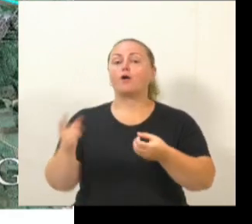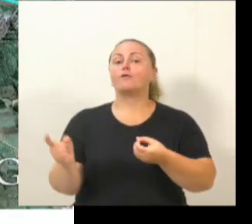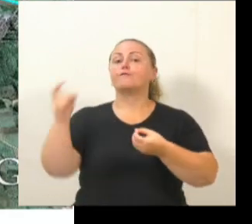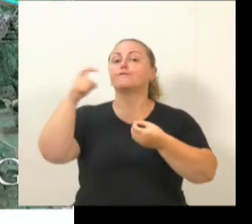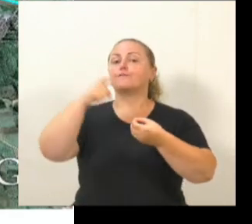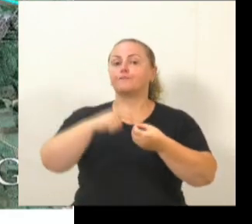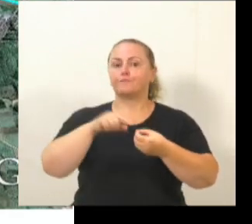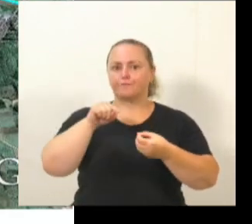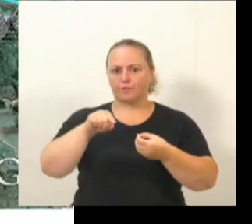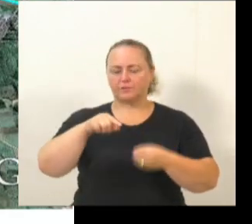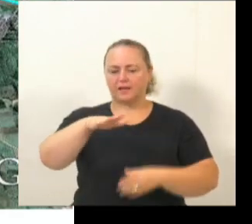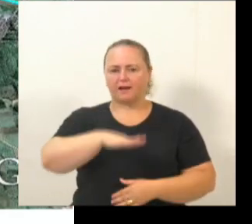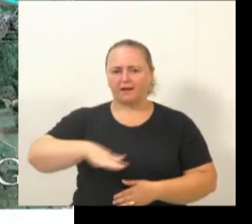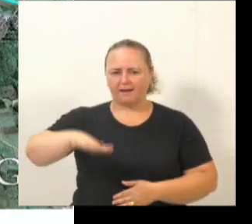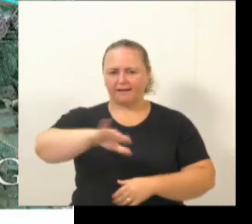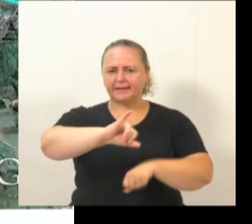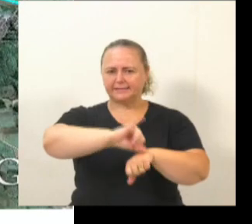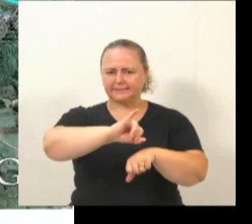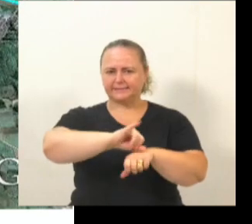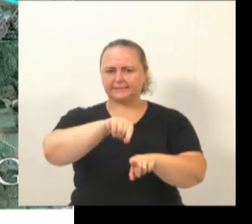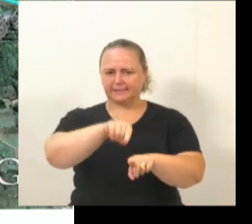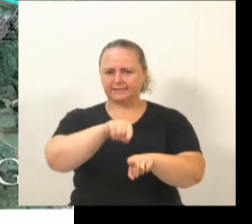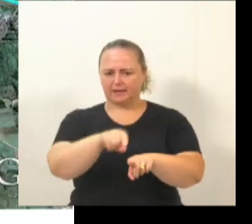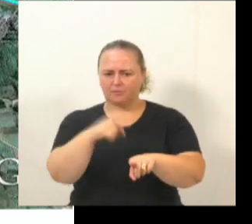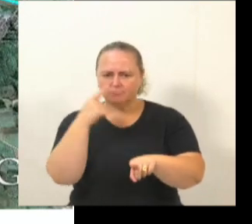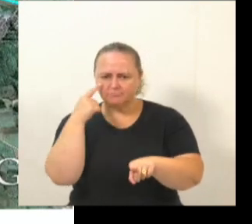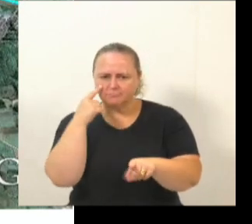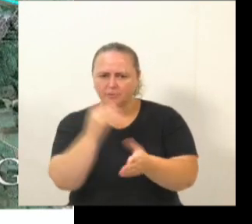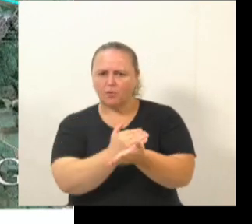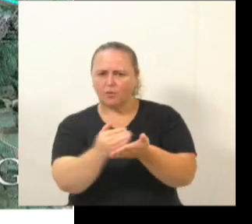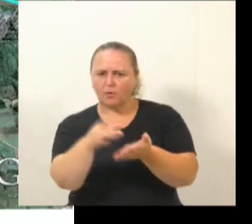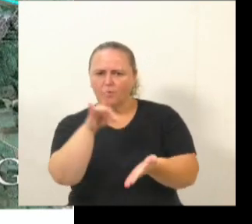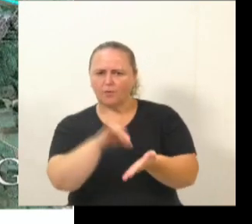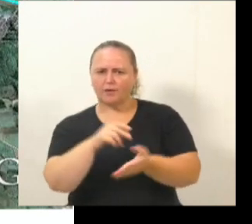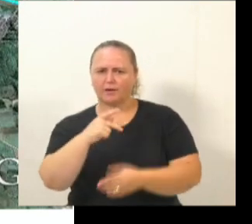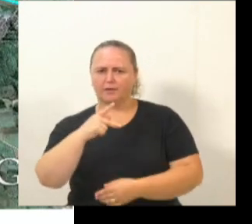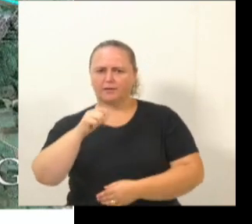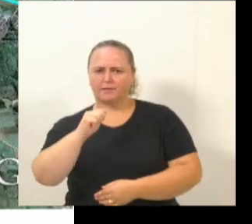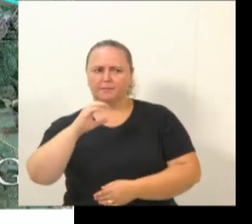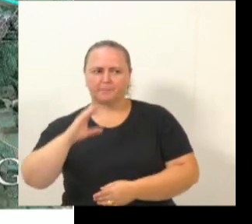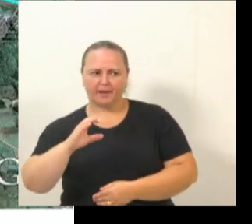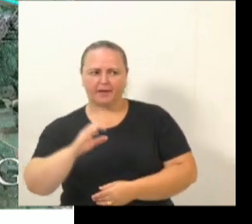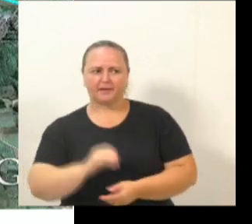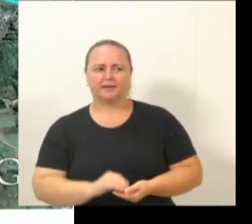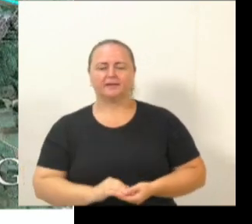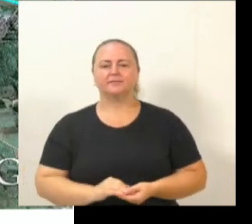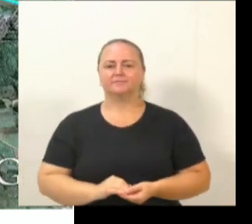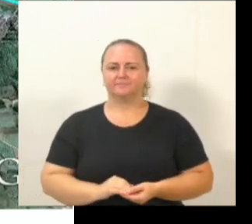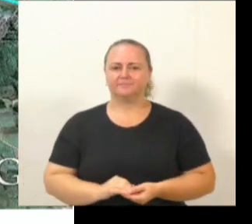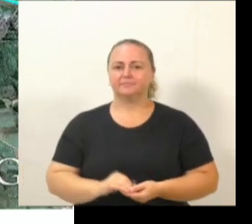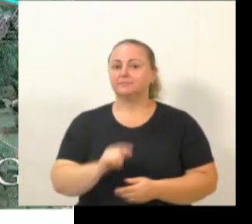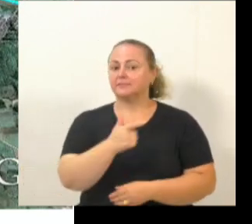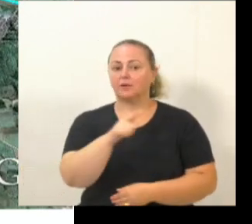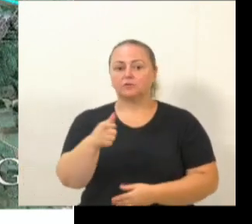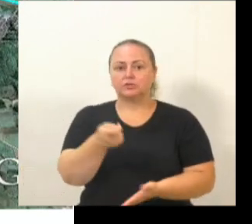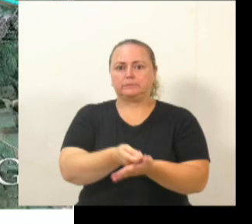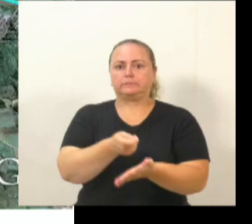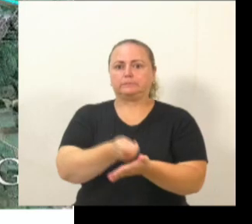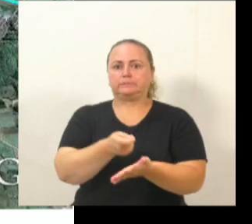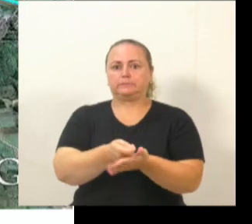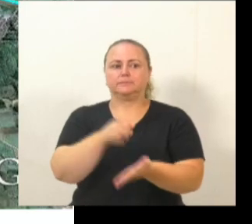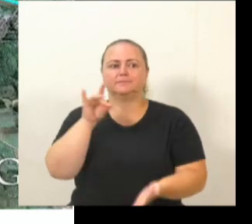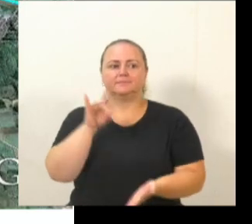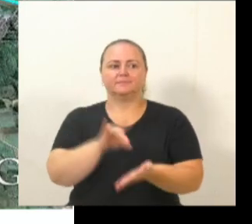região central, então, que era prevista originalmente pelo PAC, não fazia parte das obrigações originais da